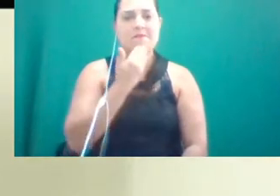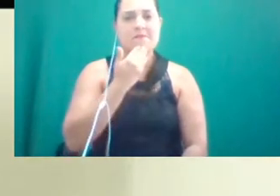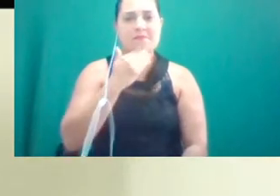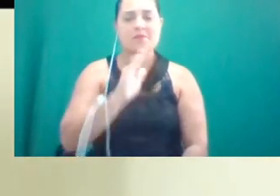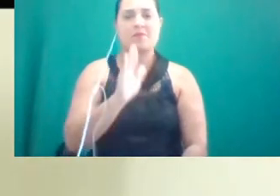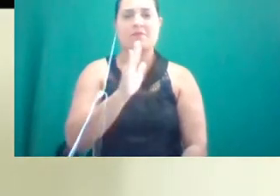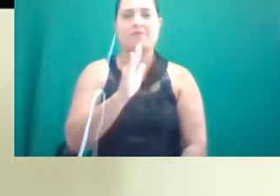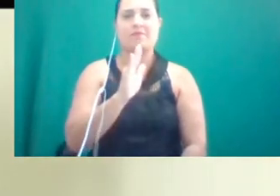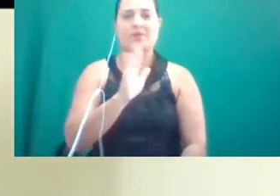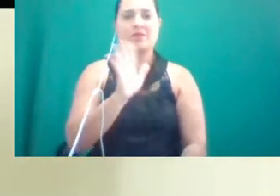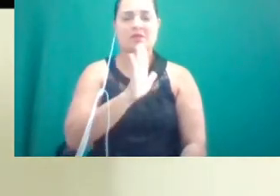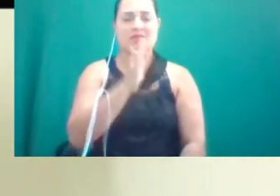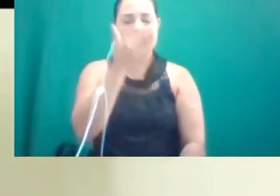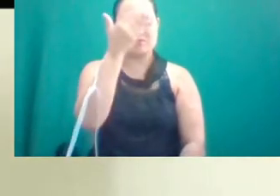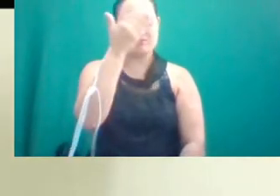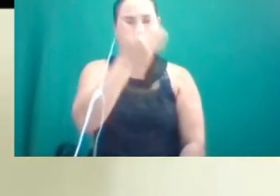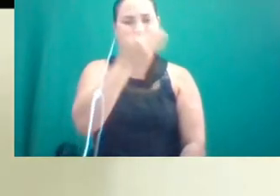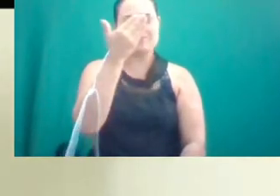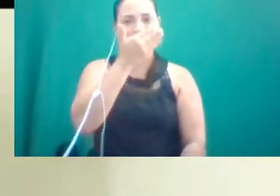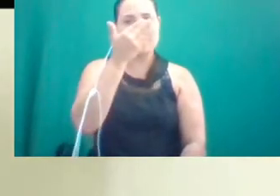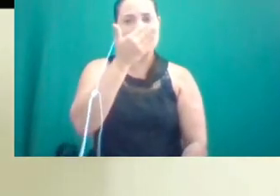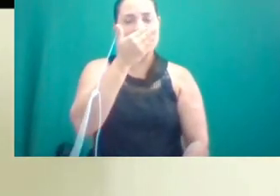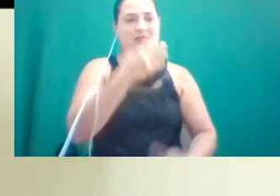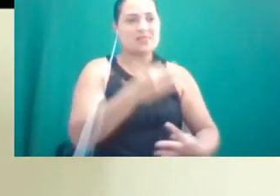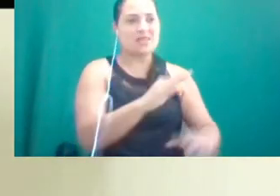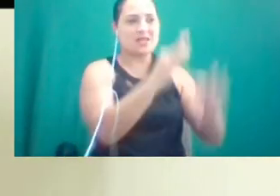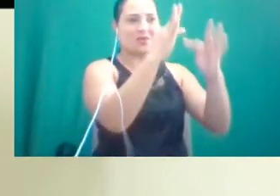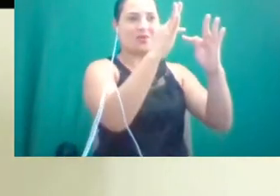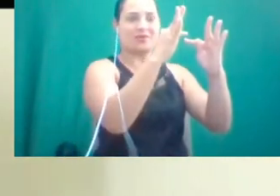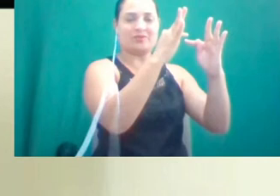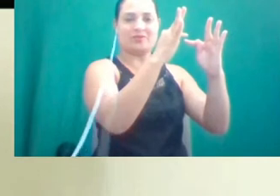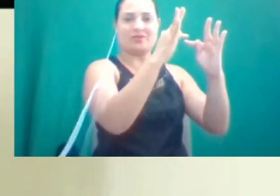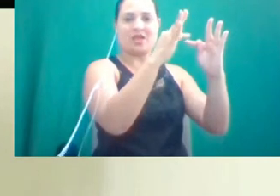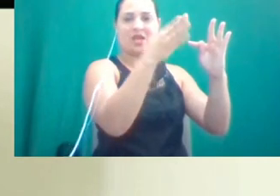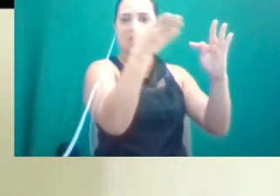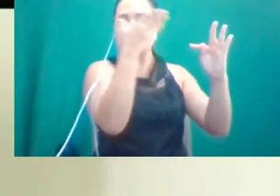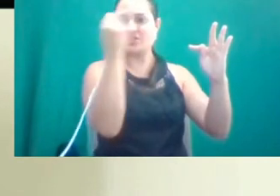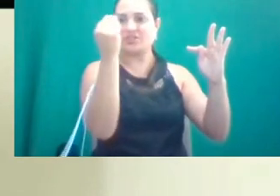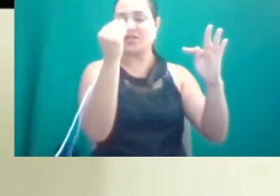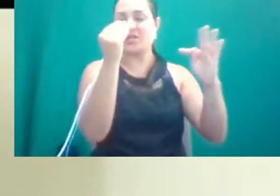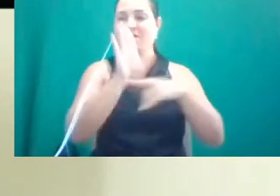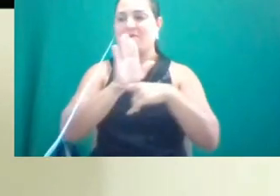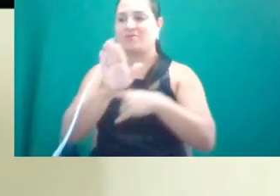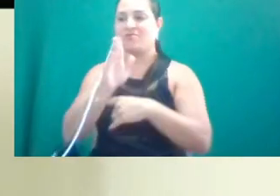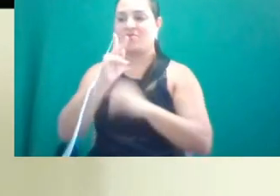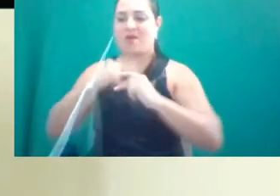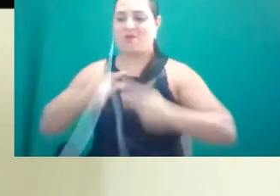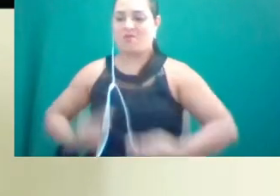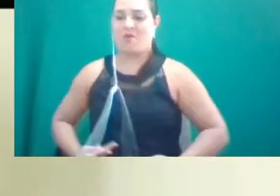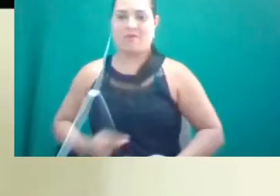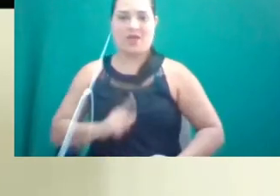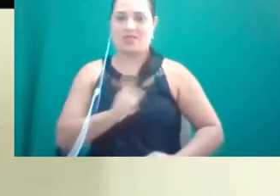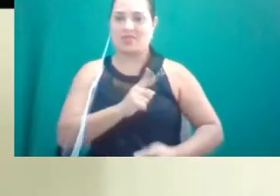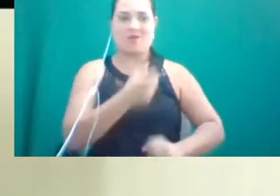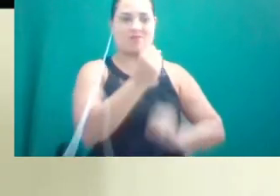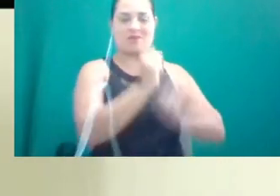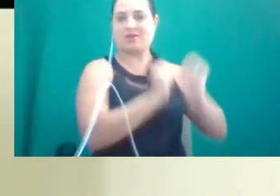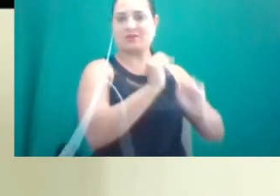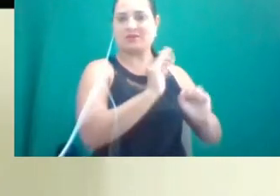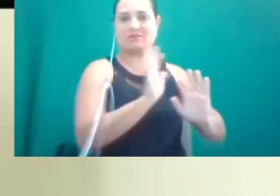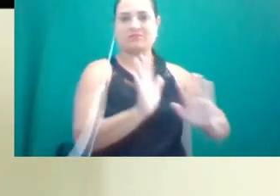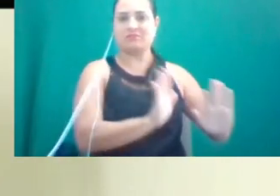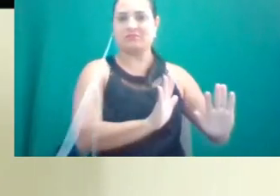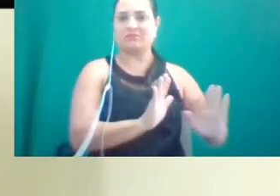Prometo, em nome de Deus, exercer a profissão de zootecnista, obedecendo aos ditames da razão, da consciência e da lei,